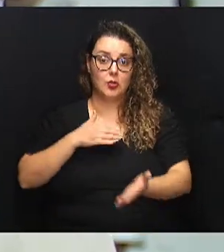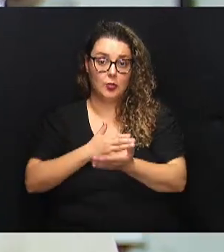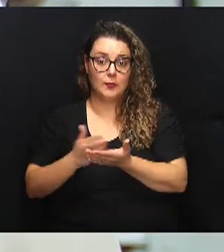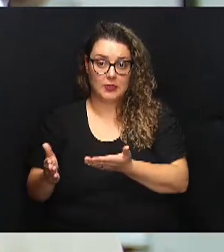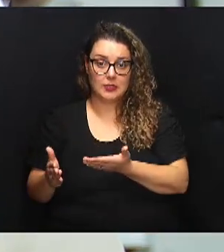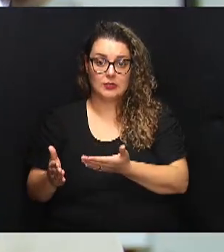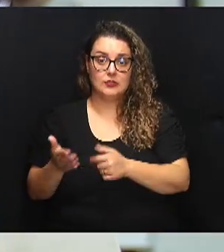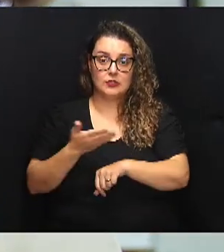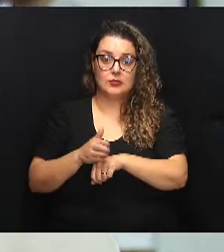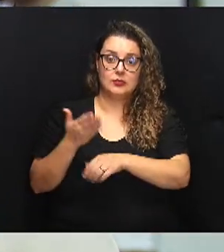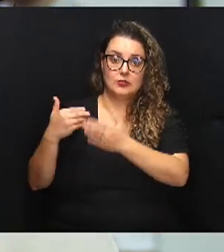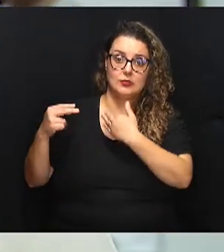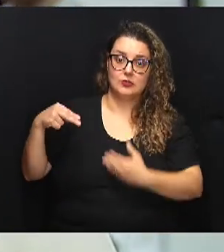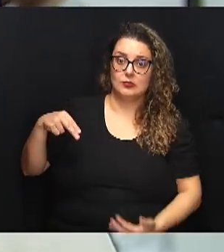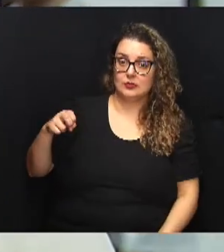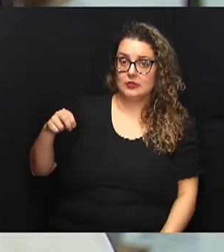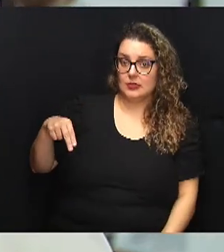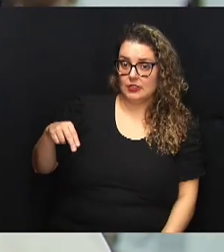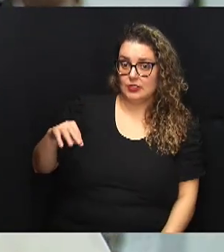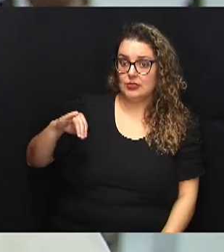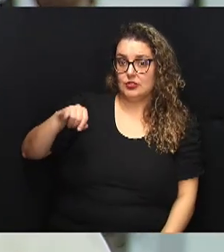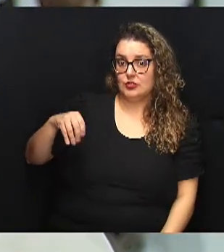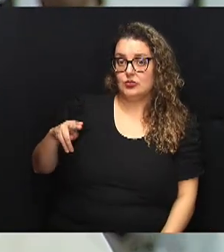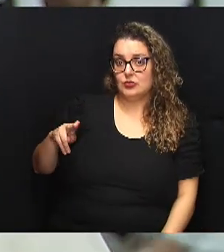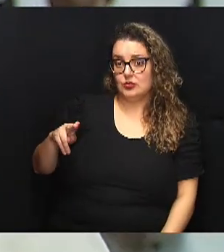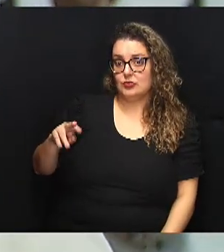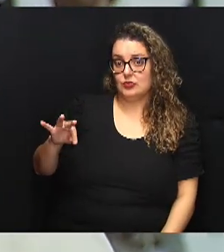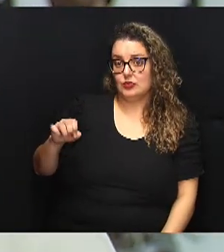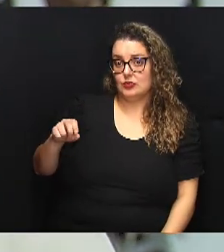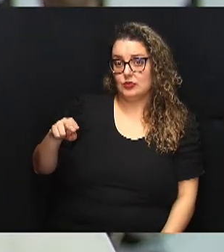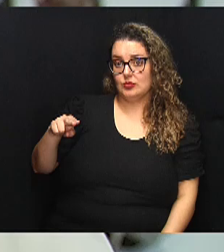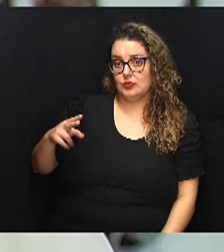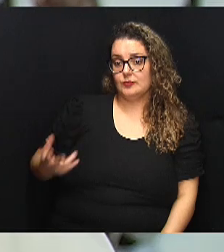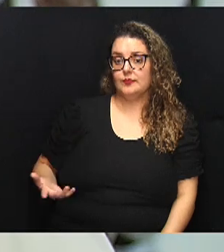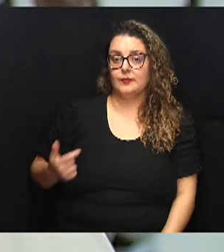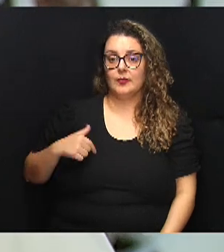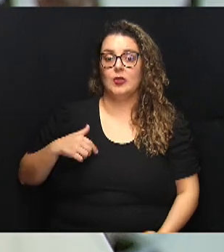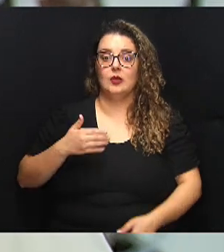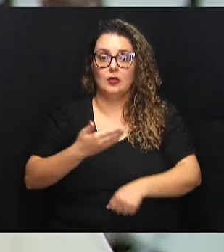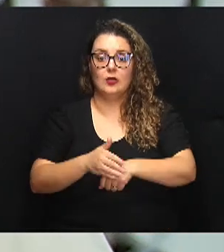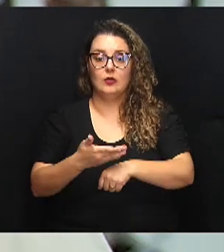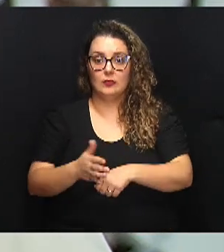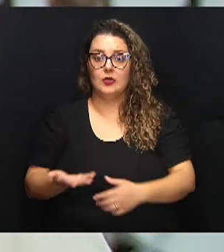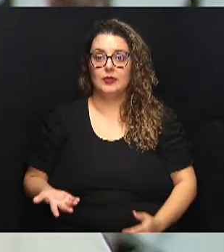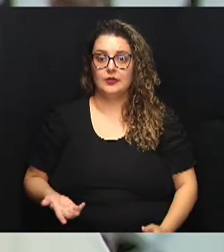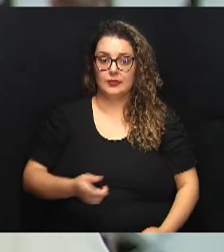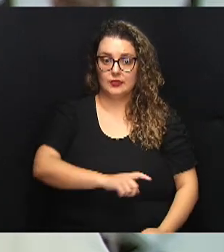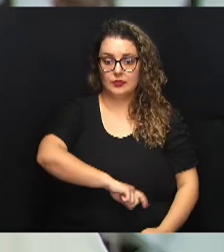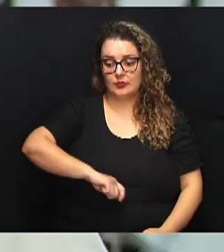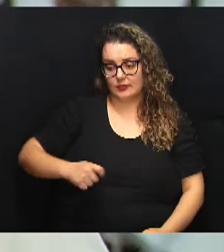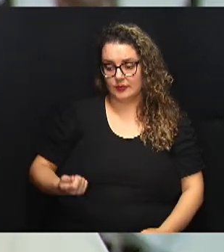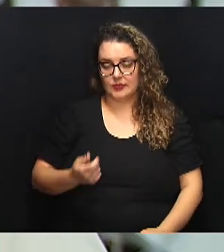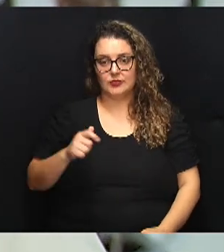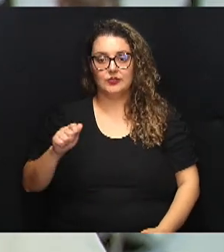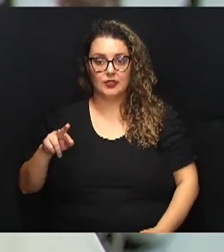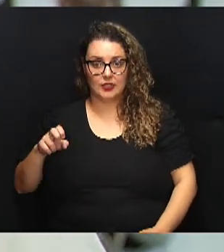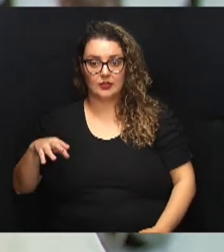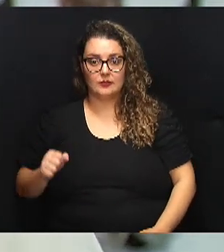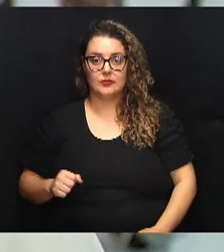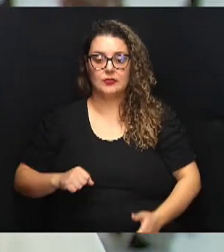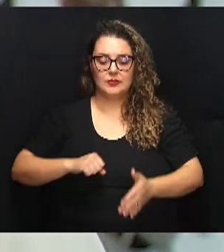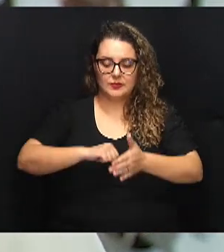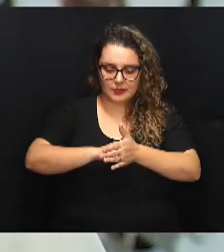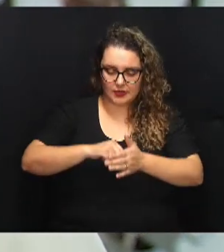já praticava o ninjutsu e eu tinha muito interesse em me desenvolver mais na parte da espada, de armas, né? Então o Sensei Nick me